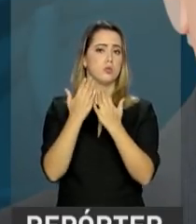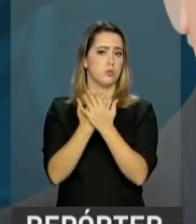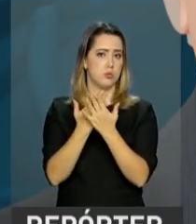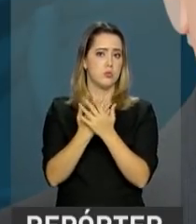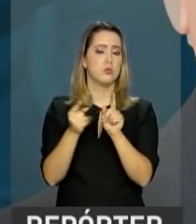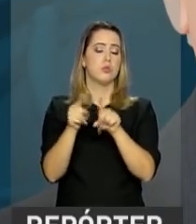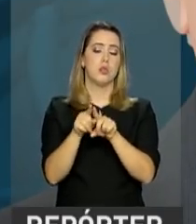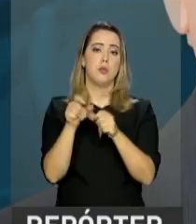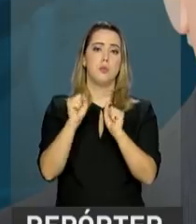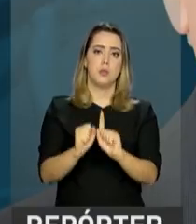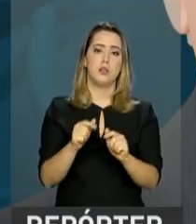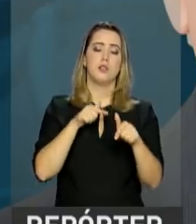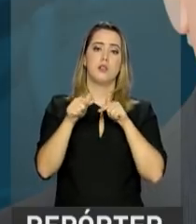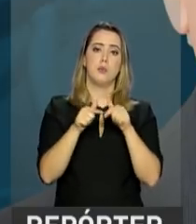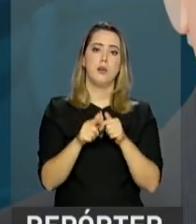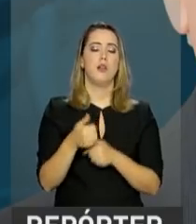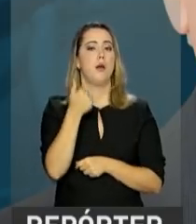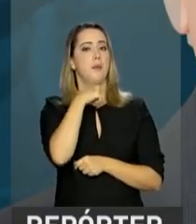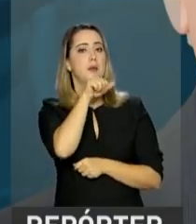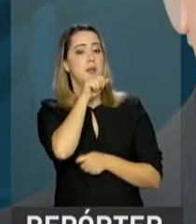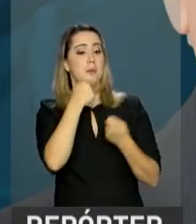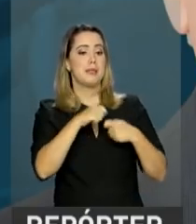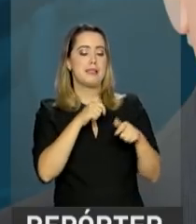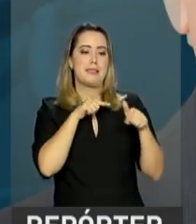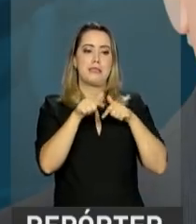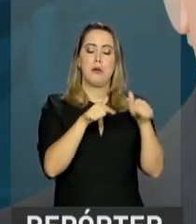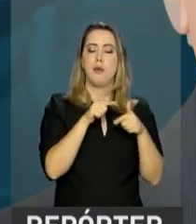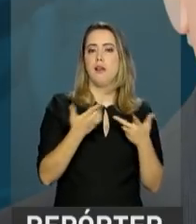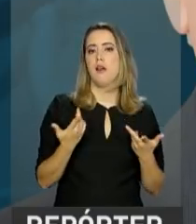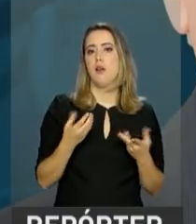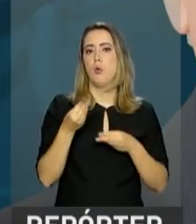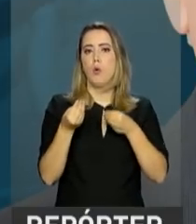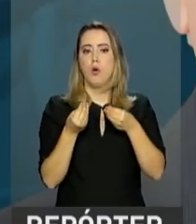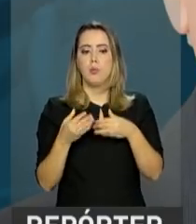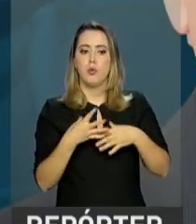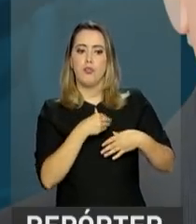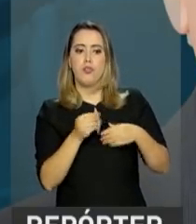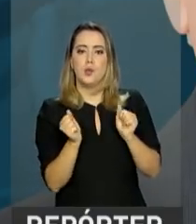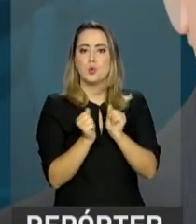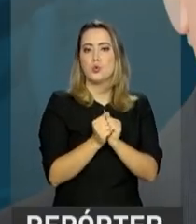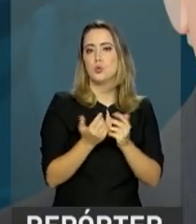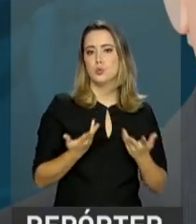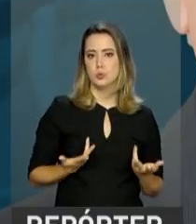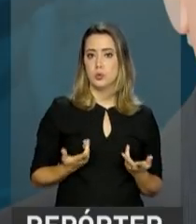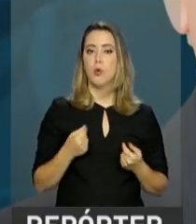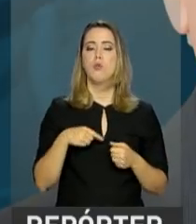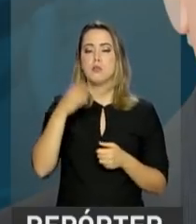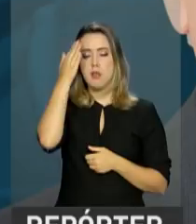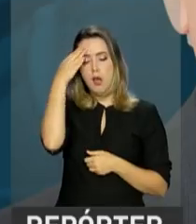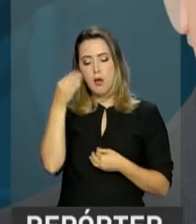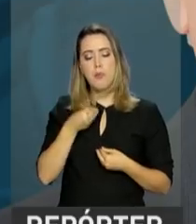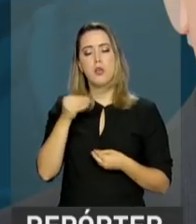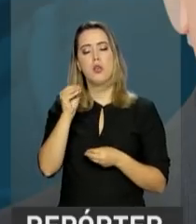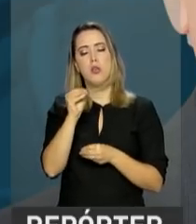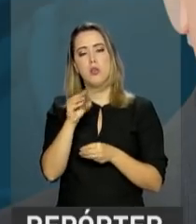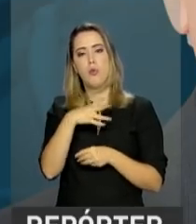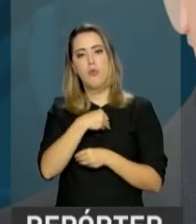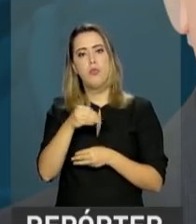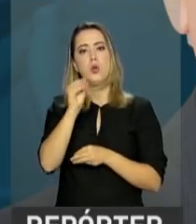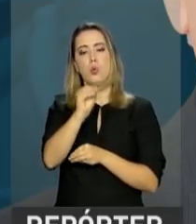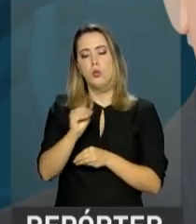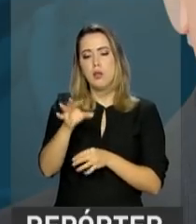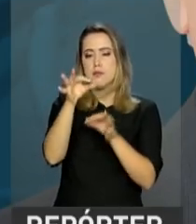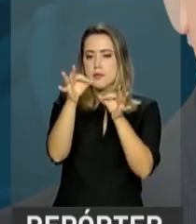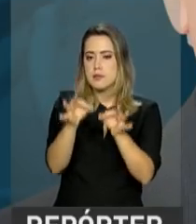não é onde a mãe tem o emprego e precisa trabalhar tranquila sabendo que o filho é estará muito bem cuidado e